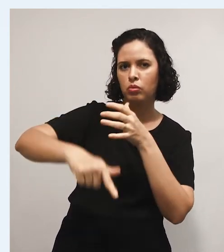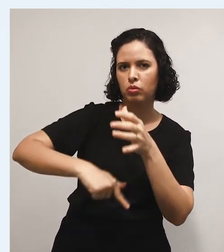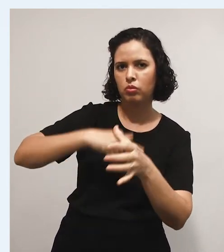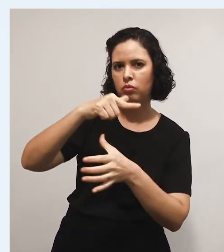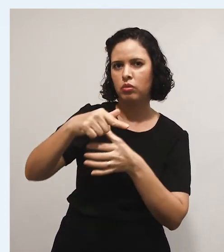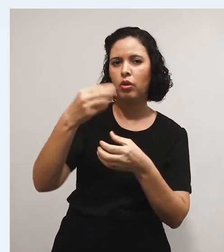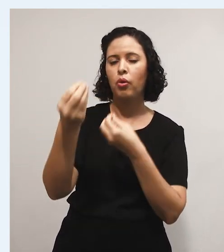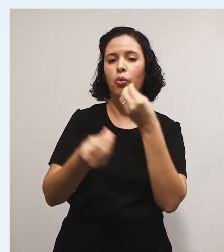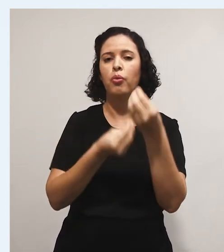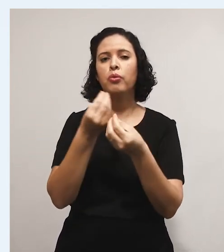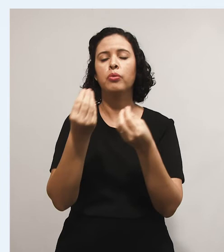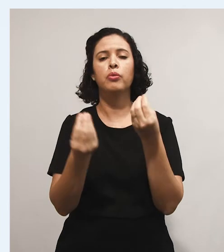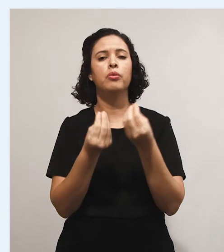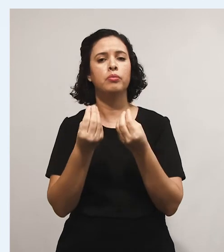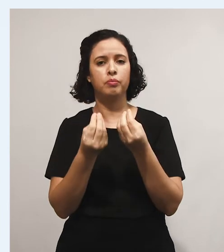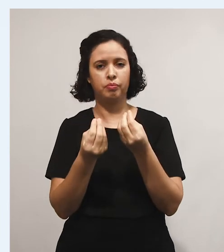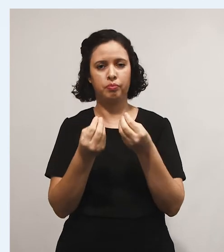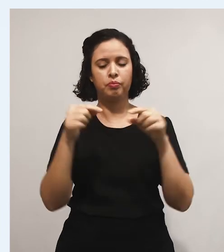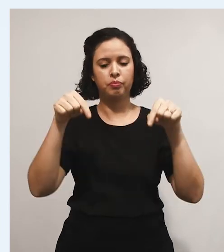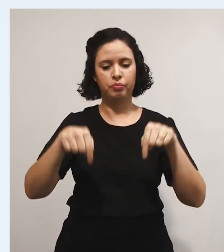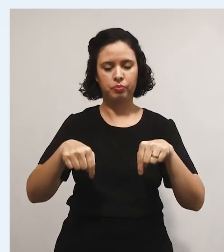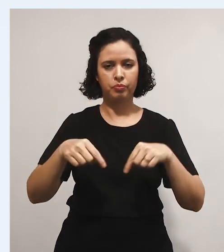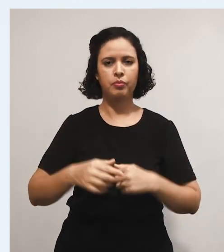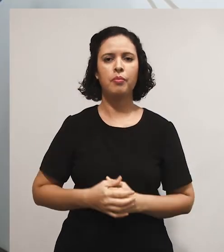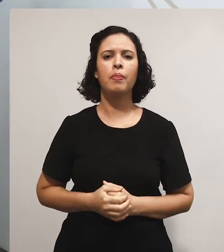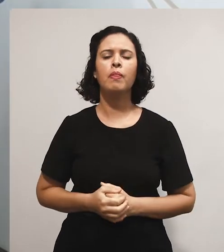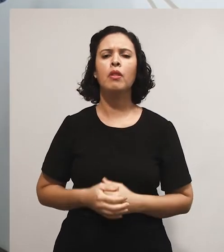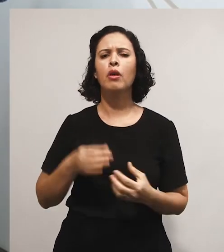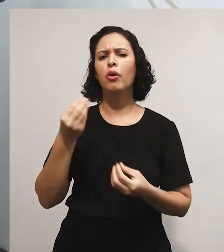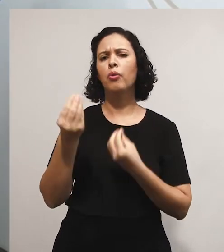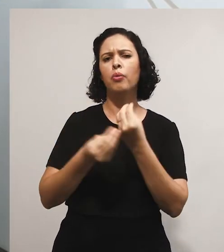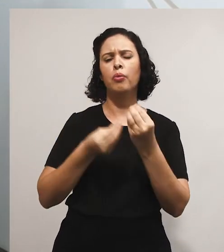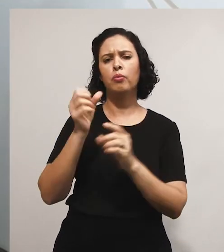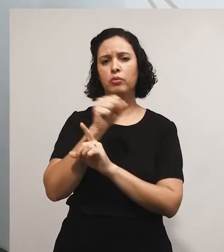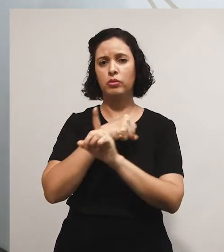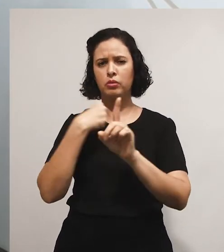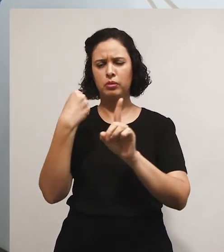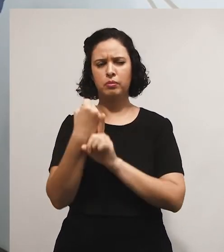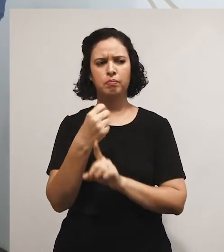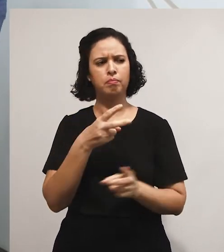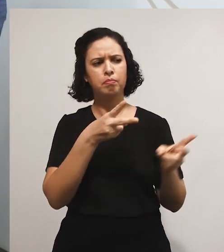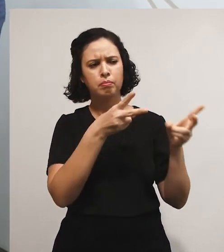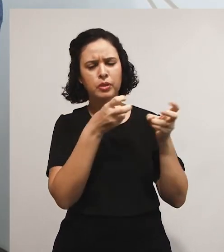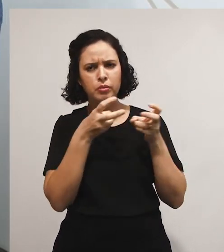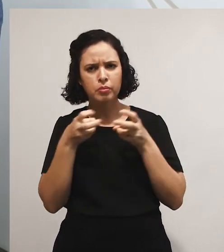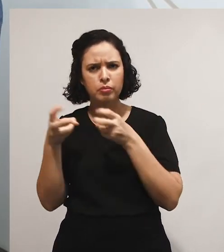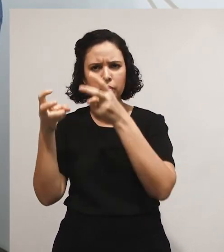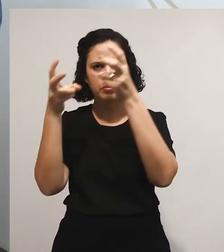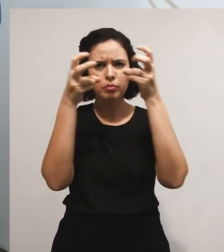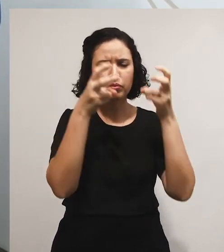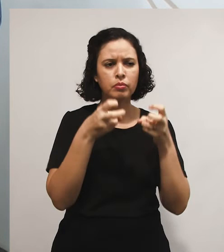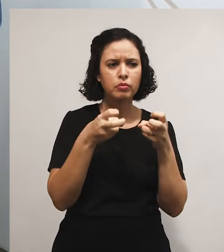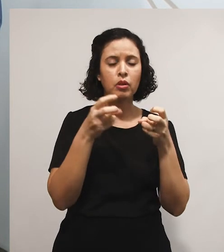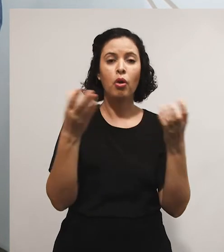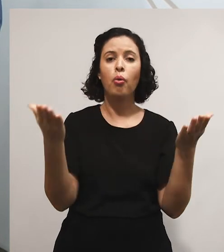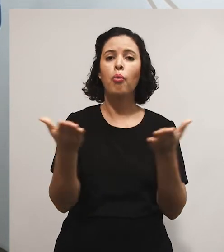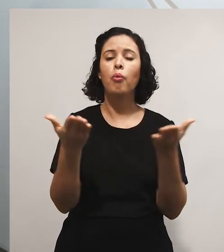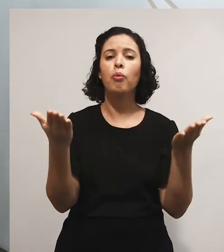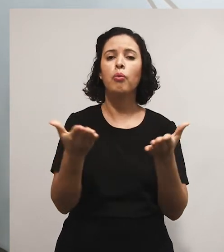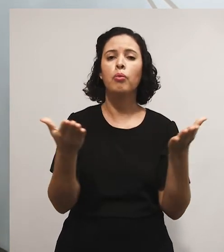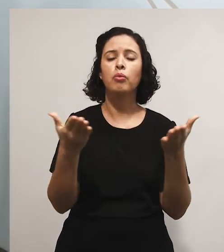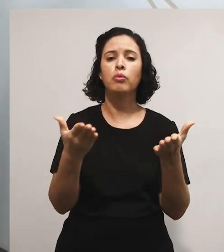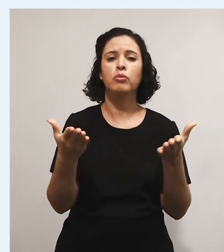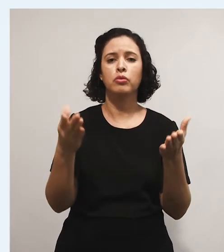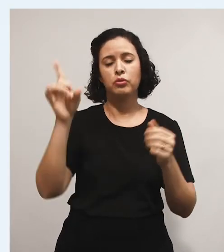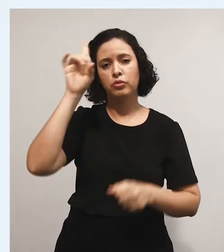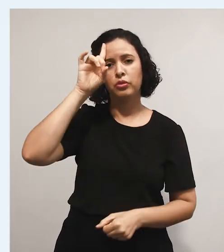mundo atual, a nossa época. Como é que a sociologia interpreta a realidade contemporânea, os nossos